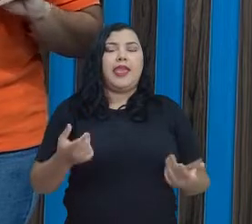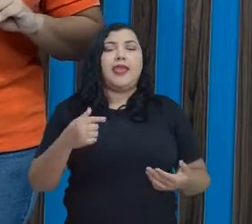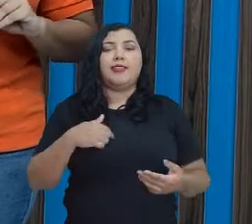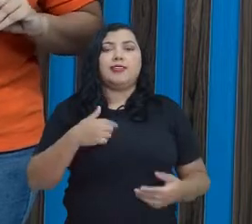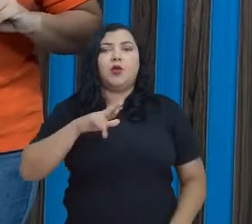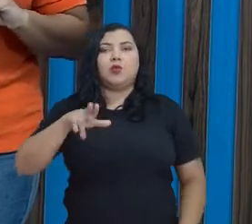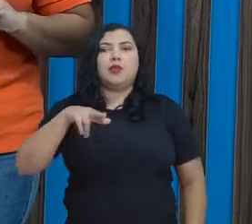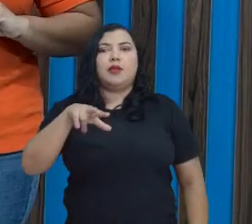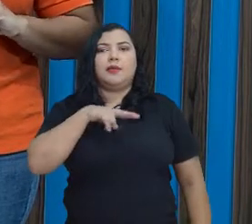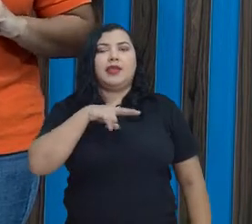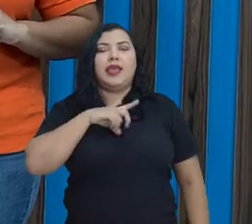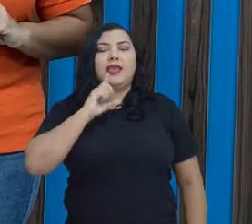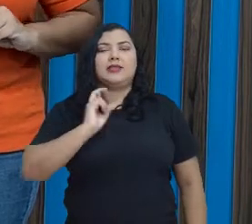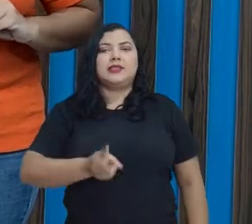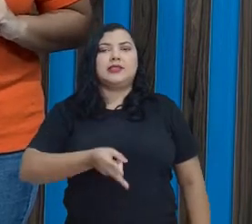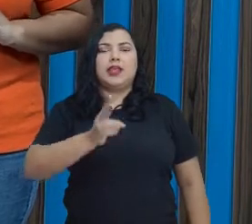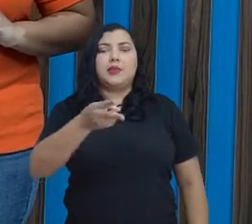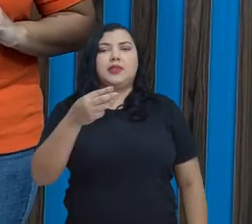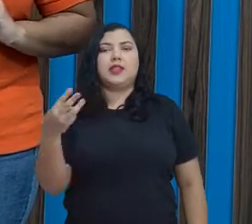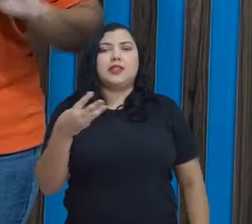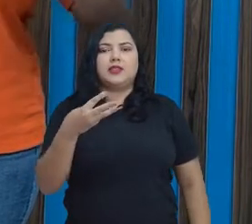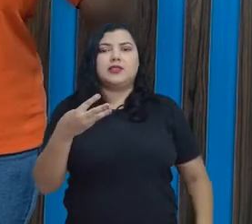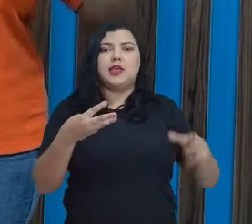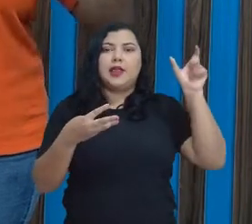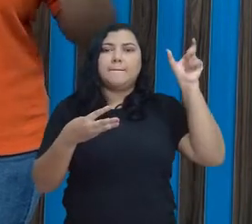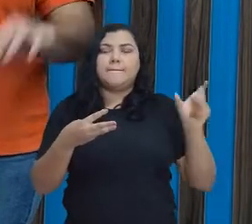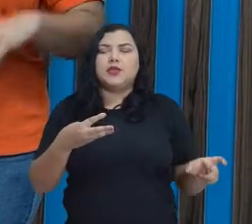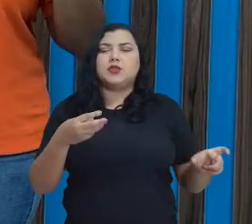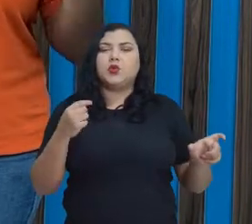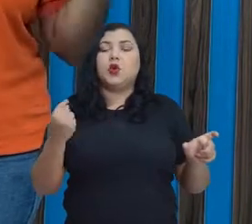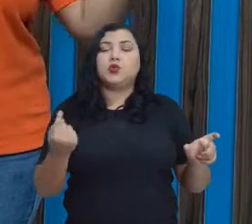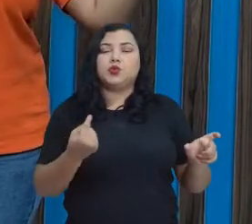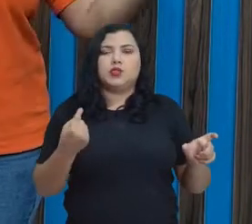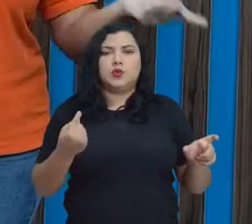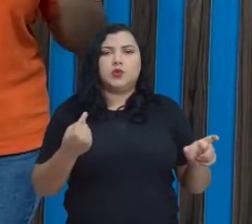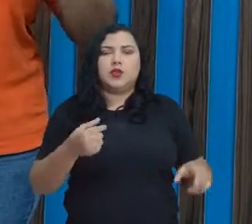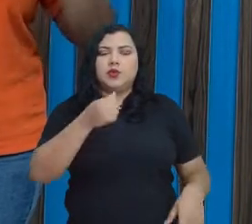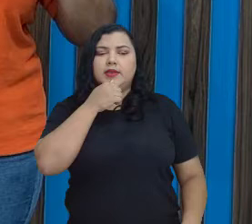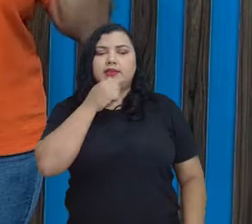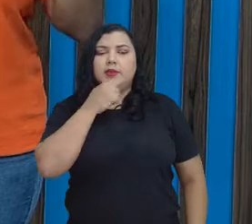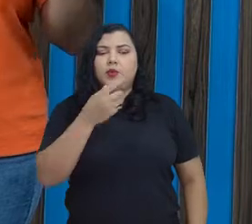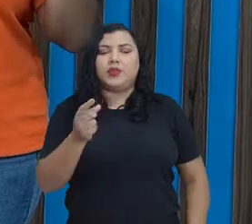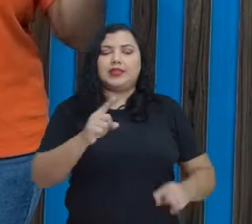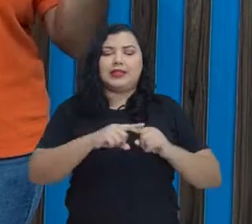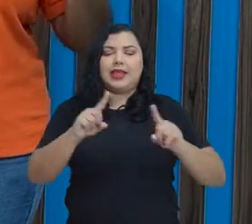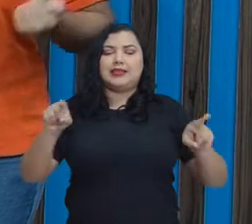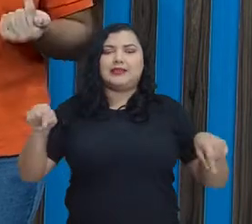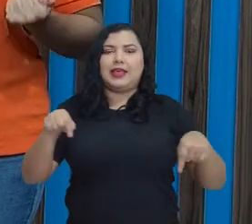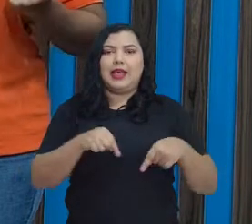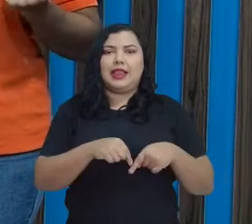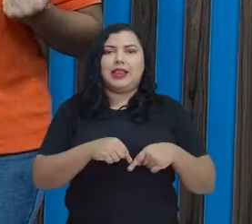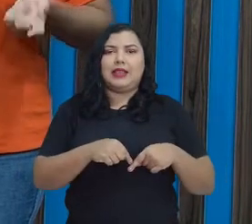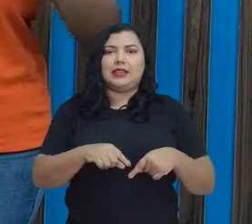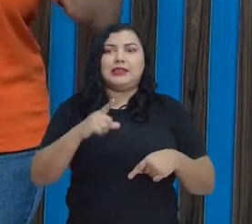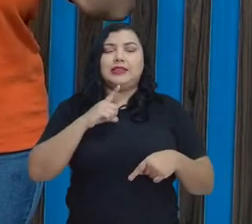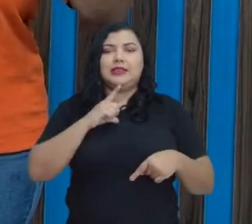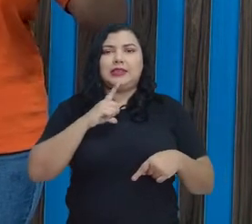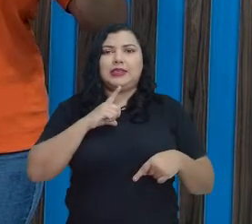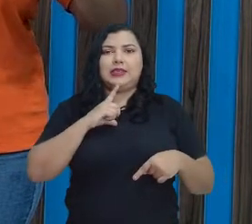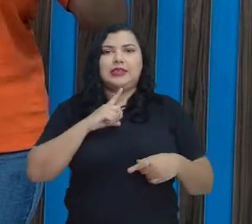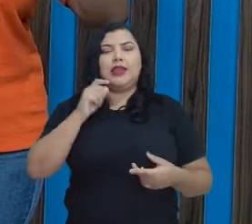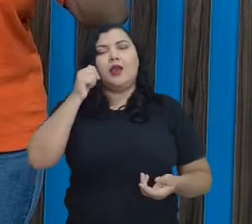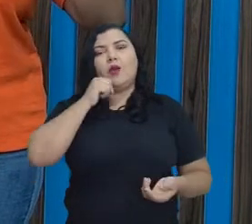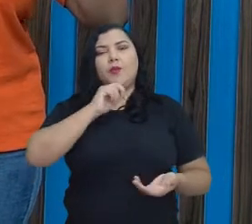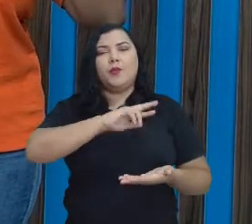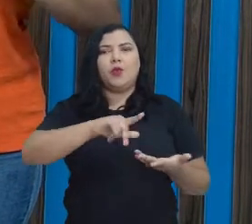mantém sempre na terceira pessoa do singular. Então, havia mulheres na sala e não haviam mulheres na sala. Porque esse